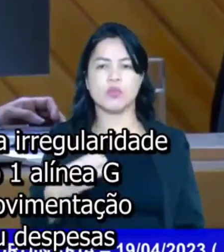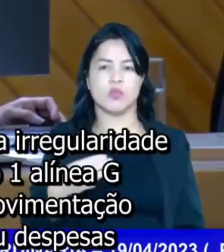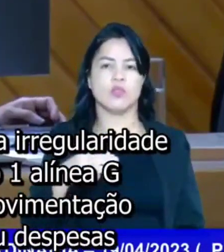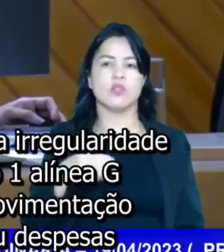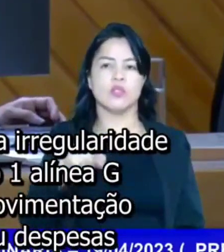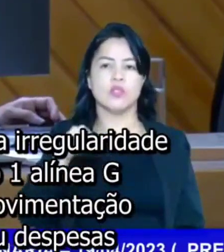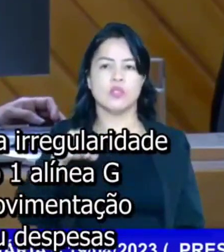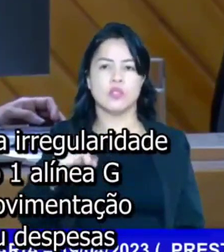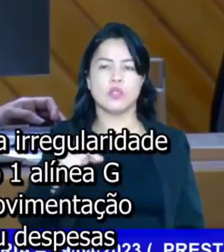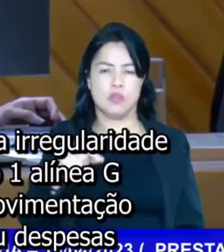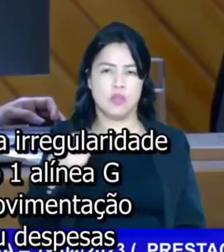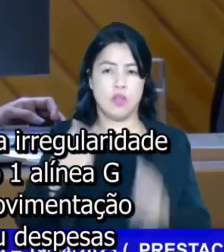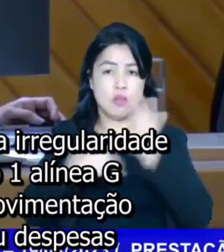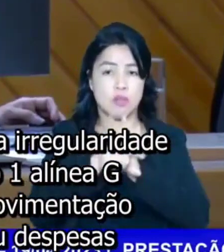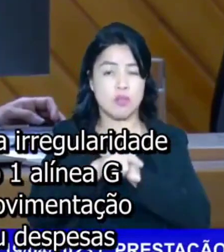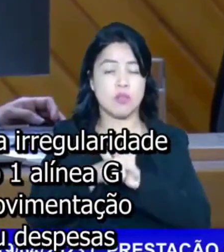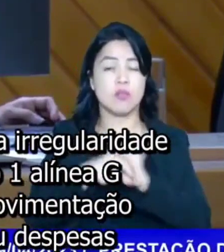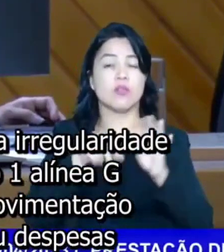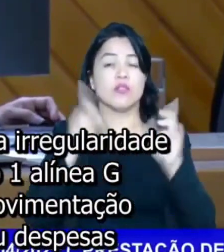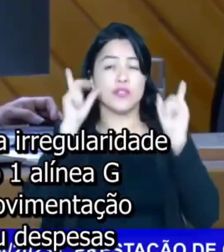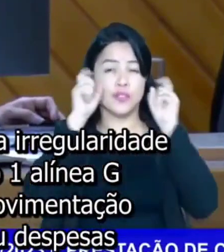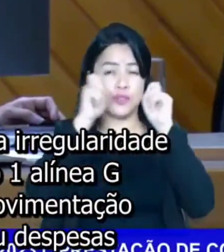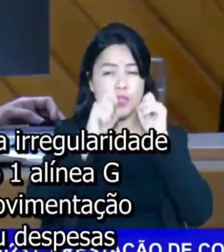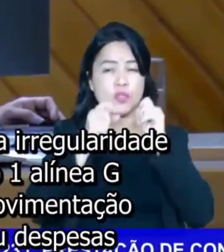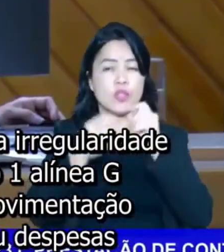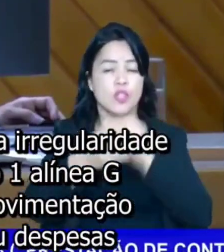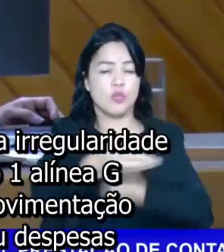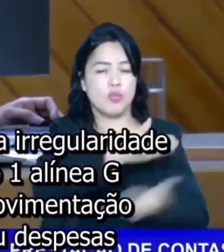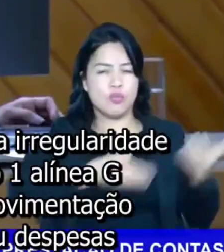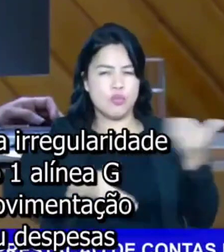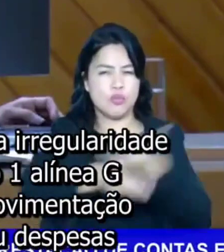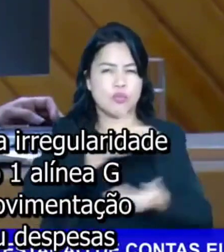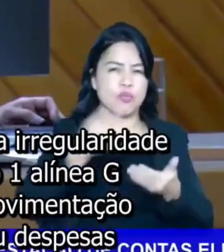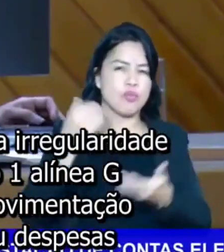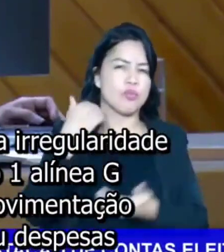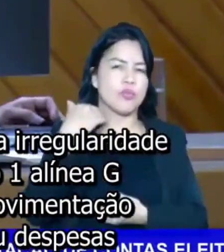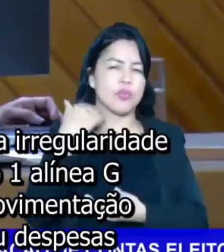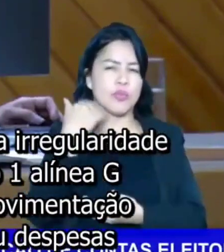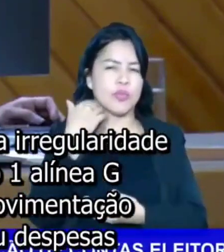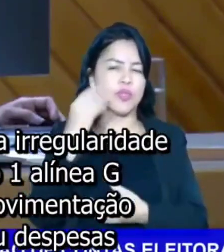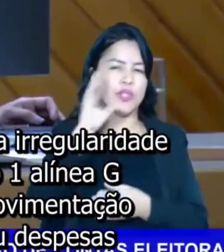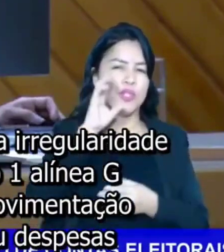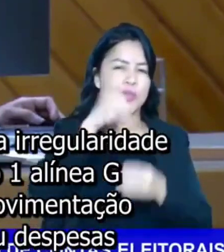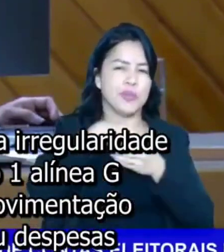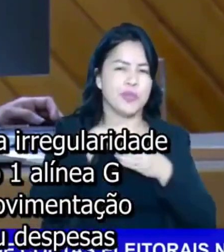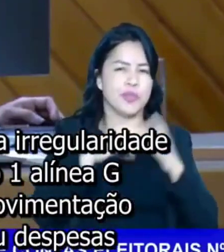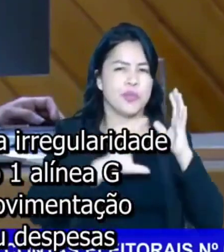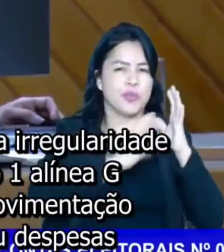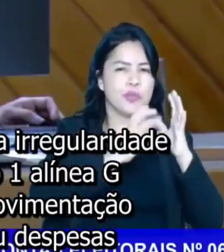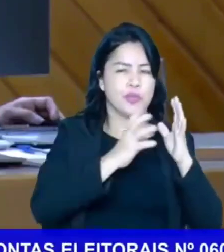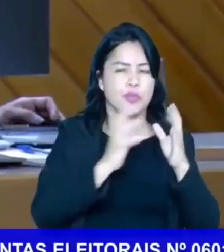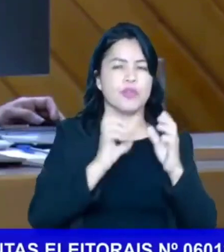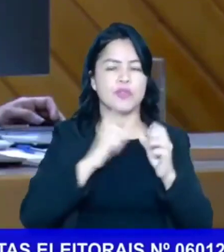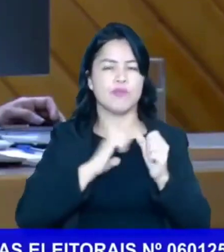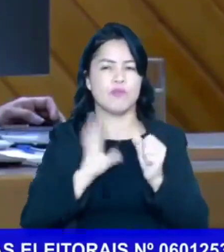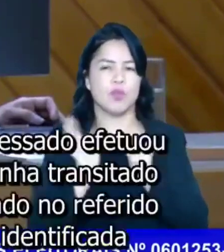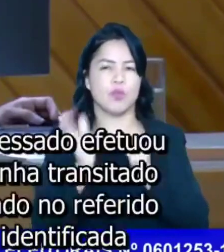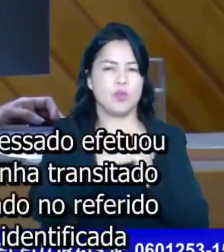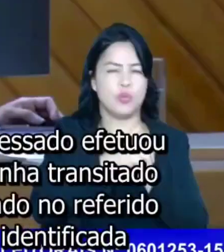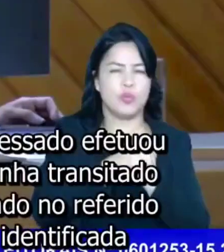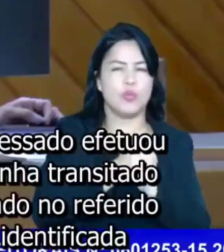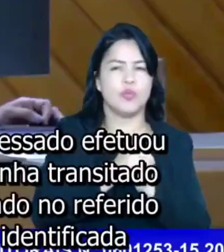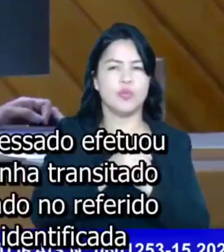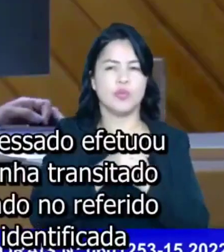resolução, também dificulta a fiscalização da movimentação financeira do partido, que deliberadamente omitiu despesas.